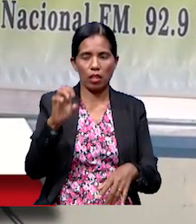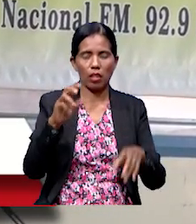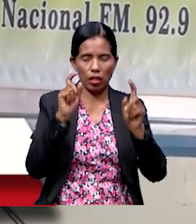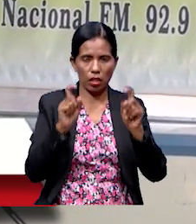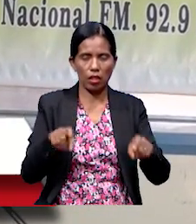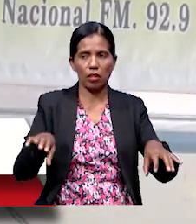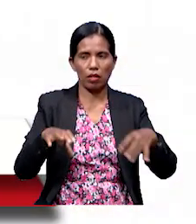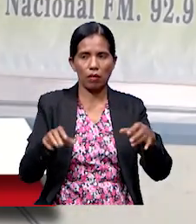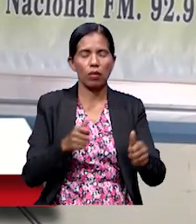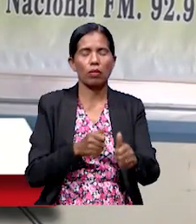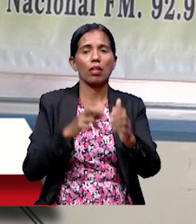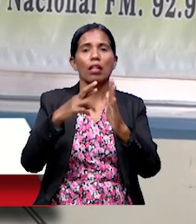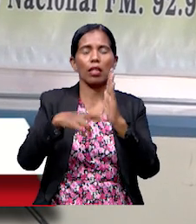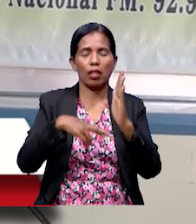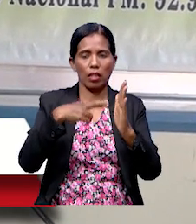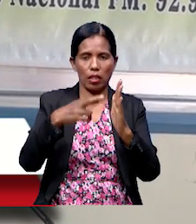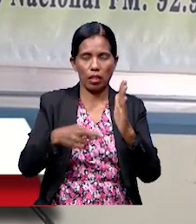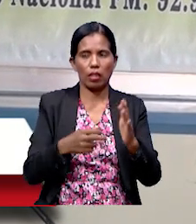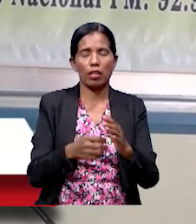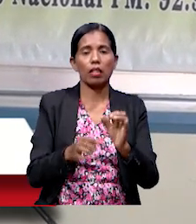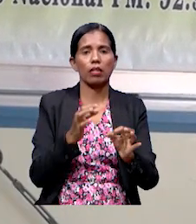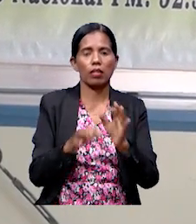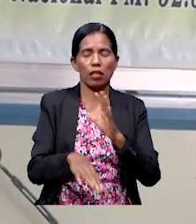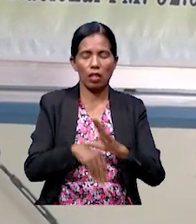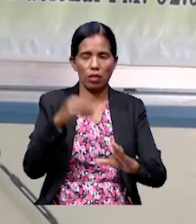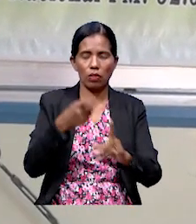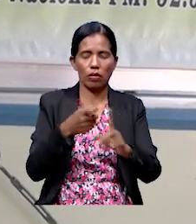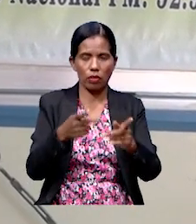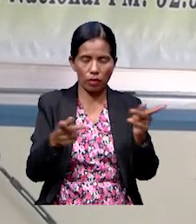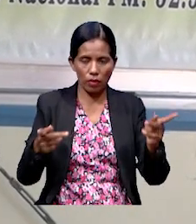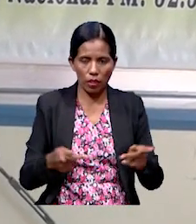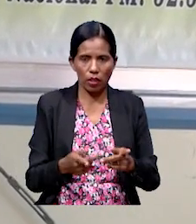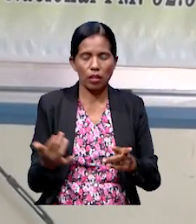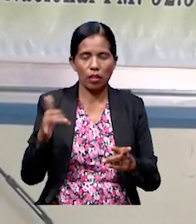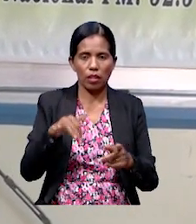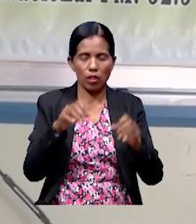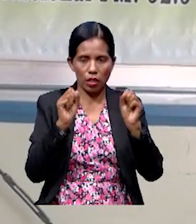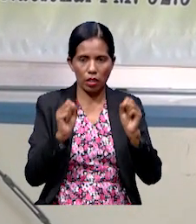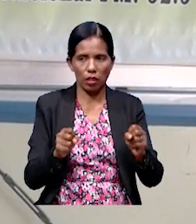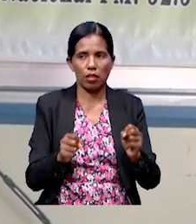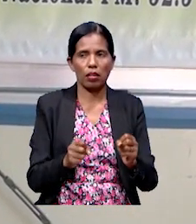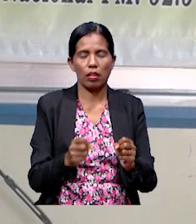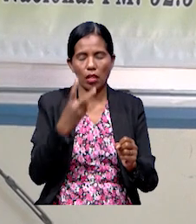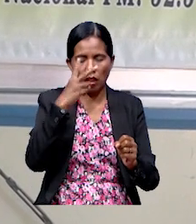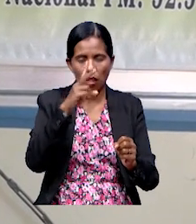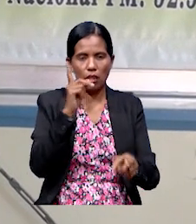be eleitorais. Molo que será tu sai russi fatin, você tem que be confirme lo